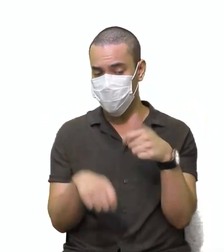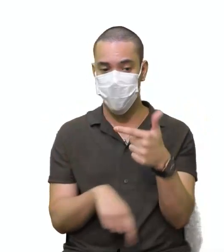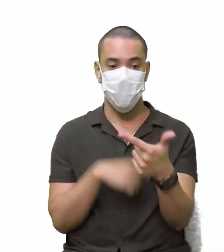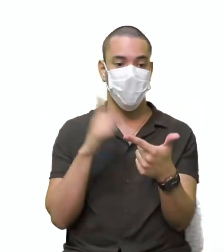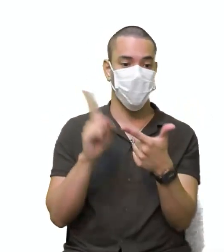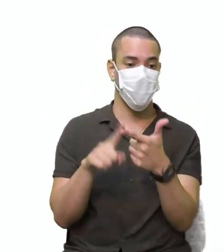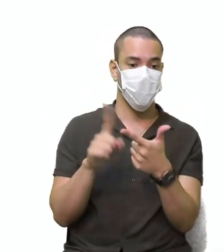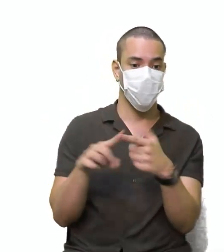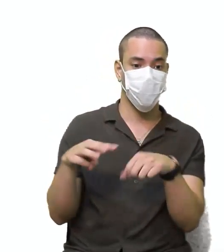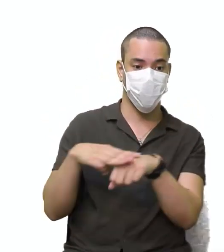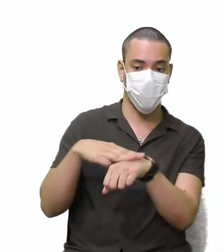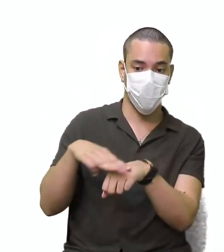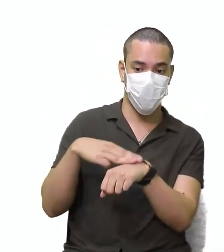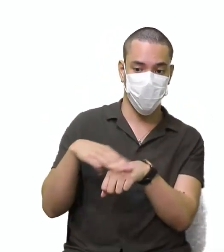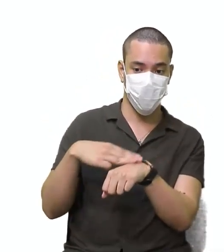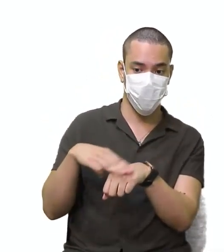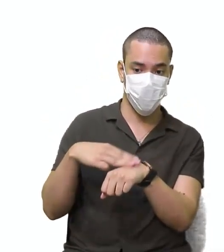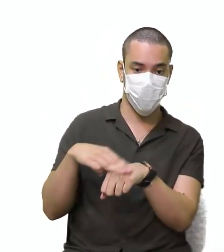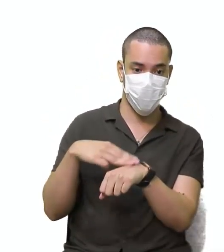Trata-se da cor marrom?